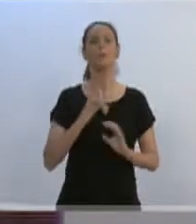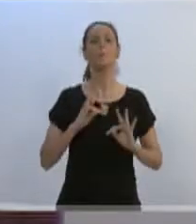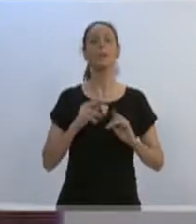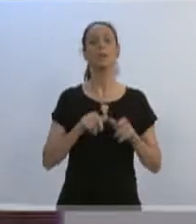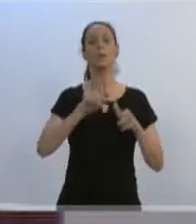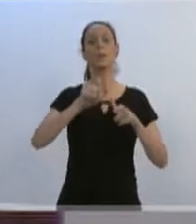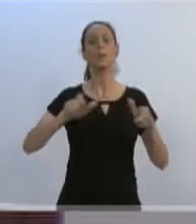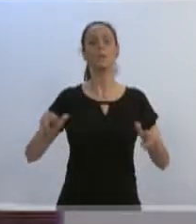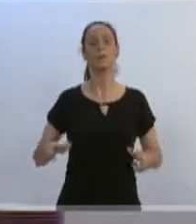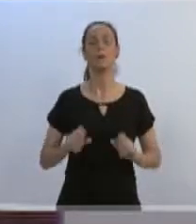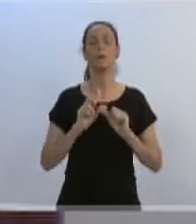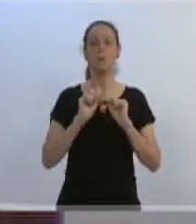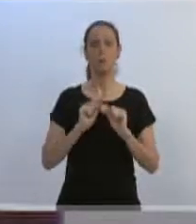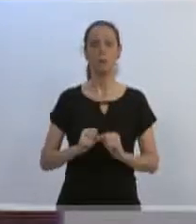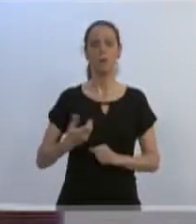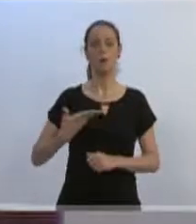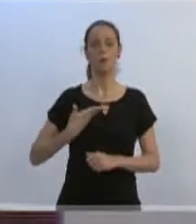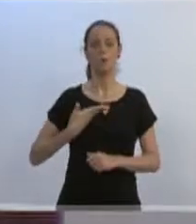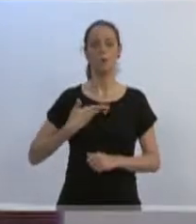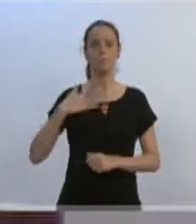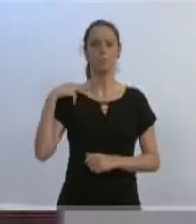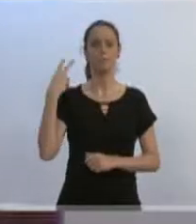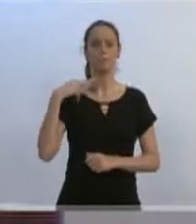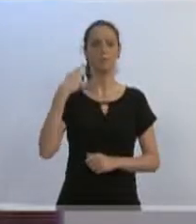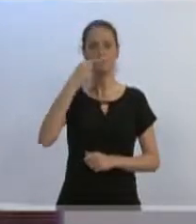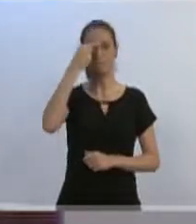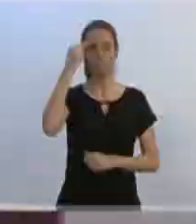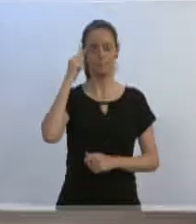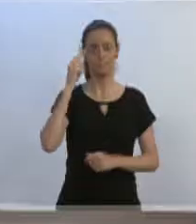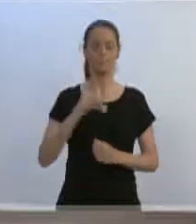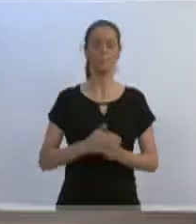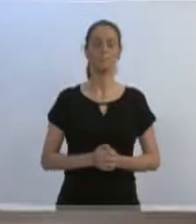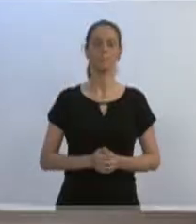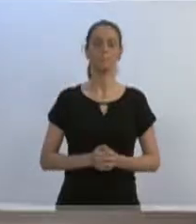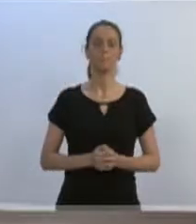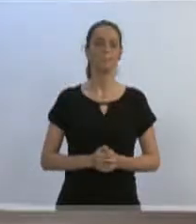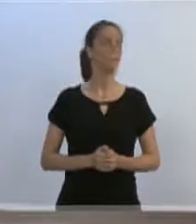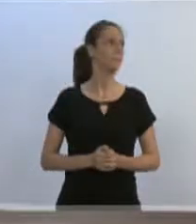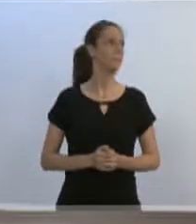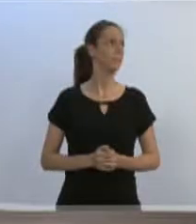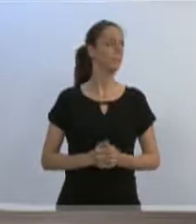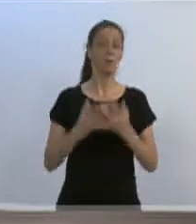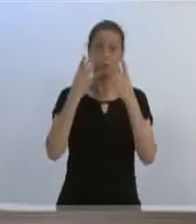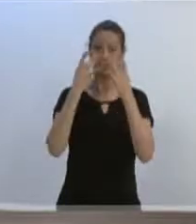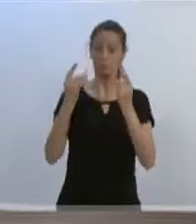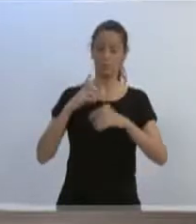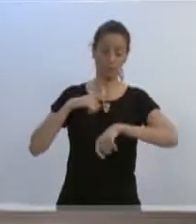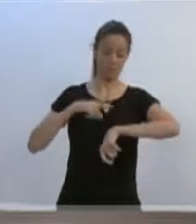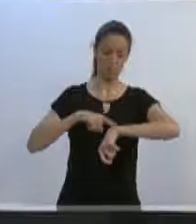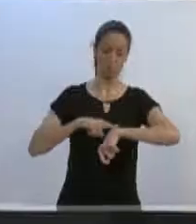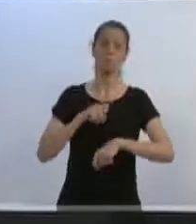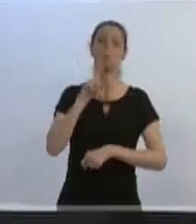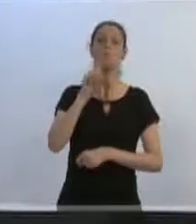da parte nosso parceiro com autorização do morador vereador ito pede atenção que tem um minuto 45